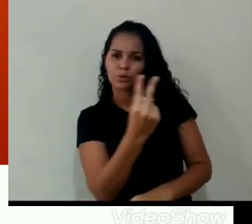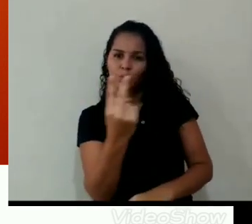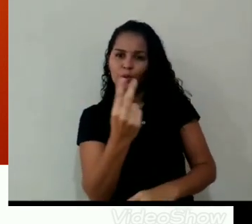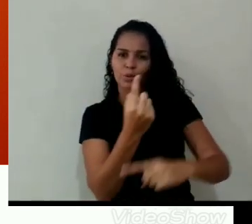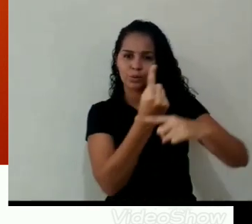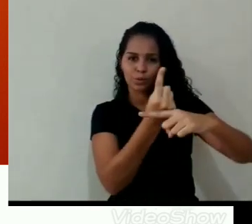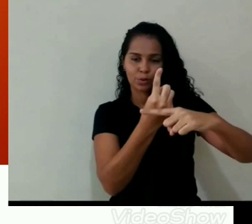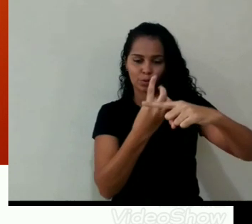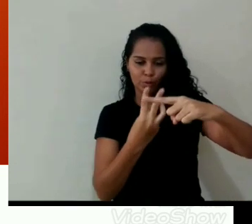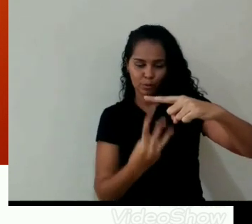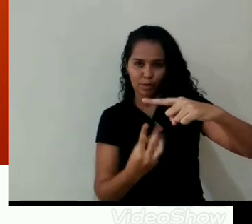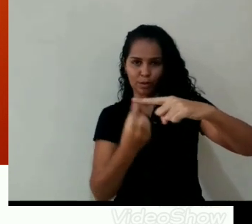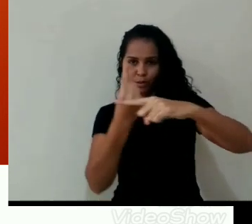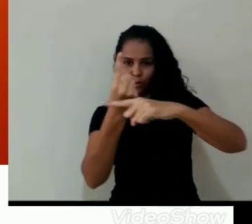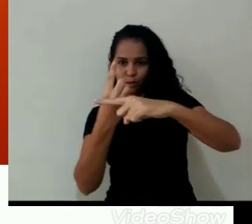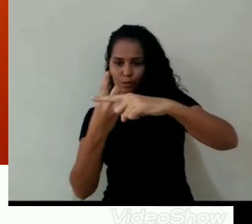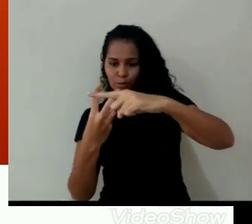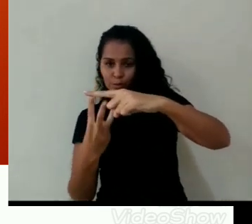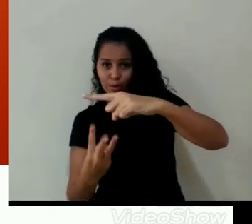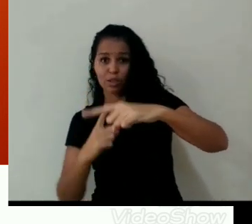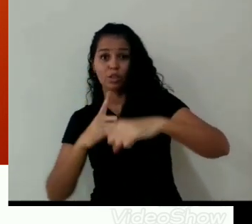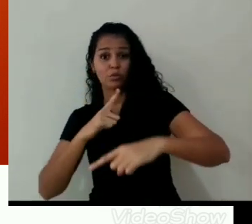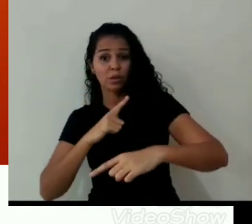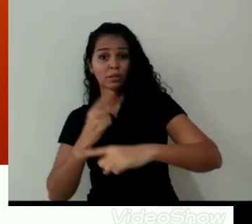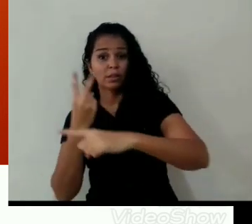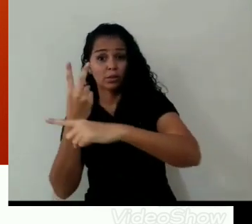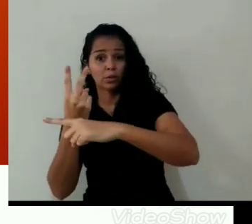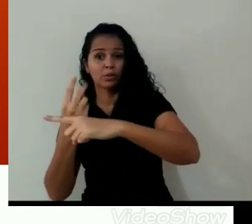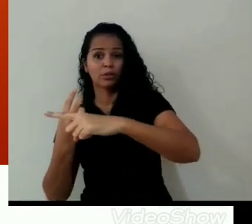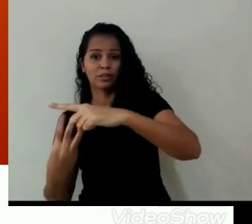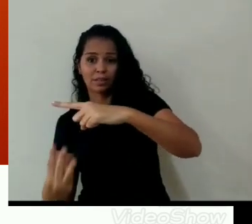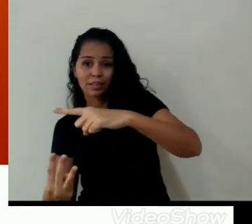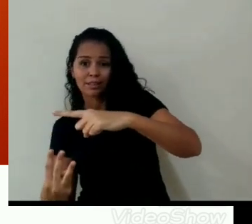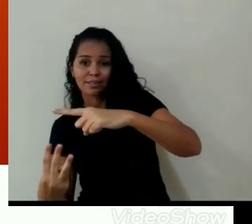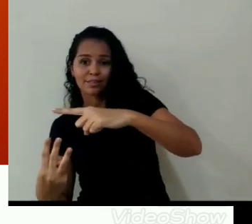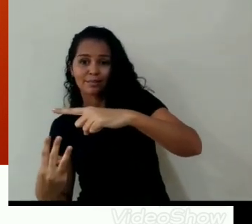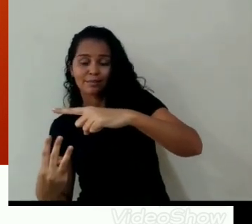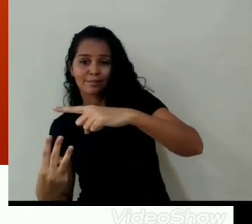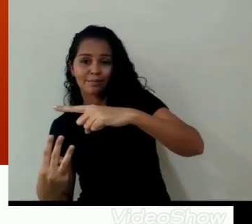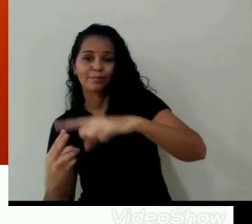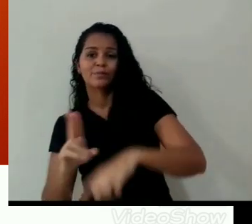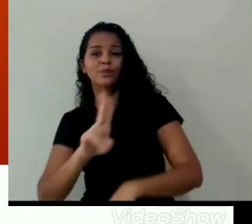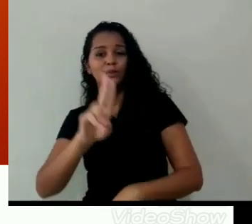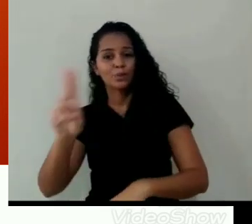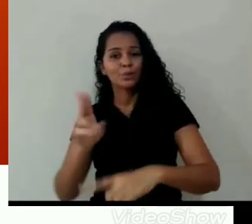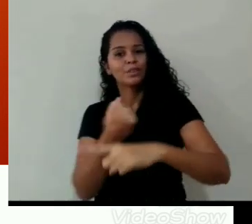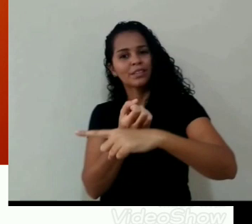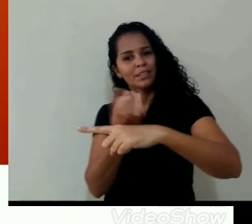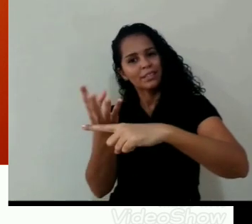você passará a ter 2/3, que se representa por essa fração aí,